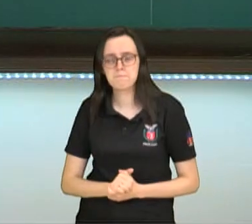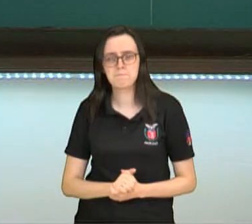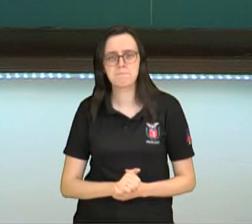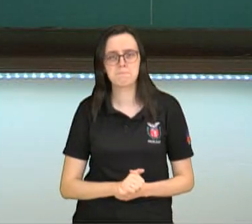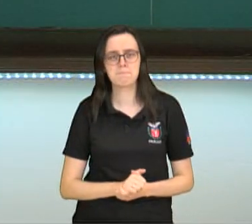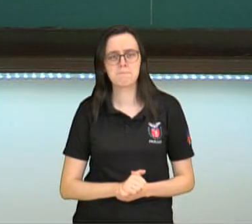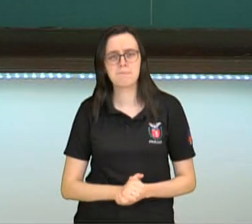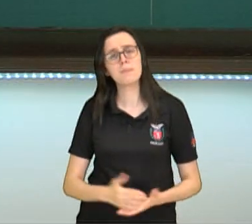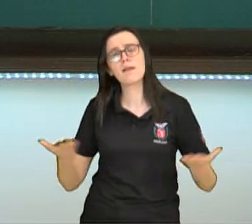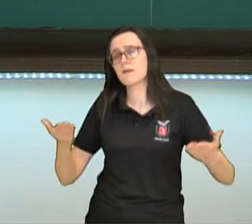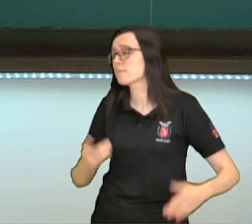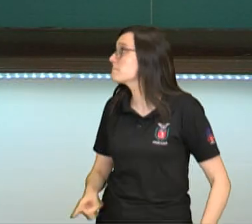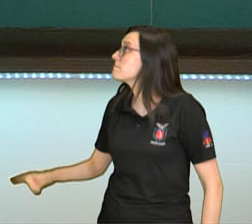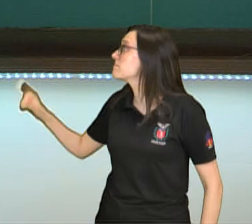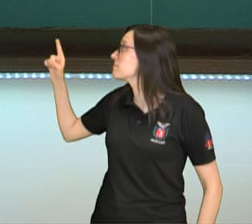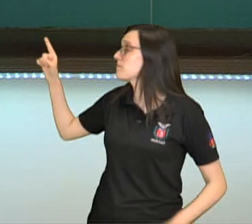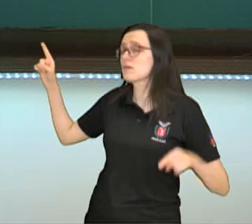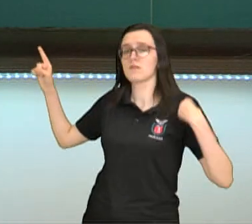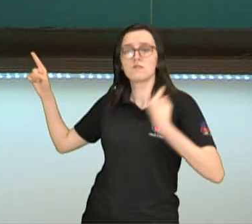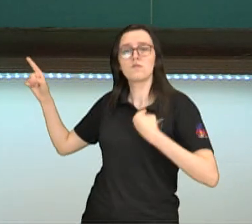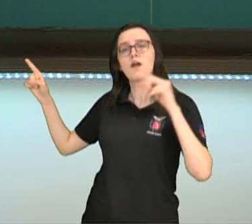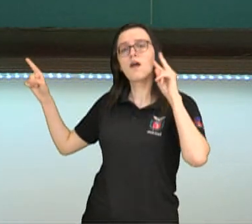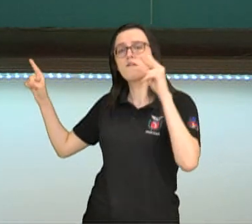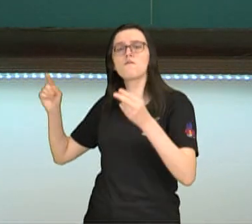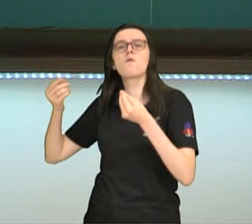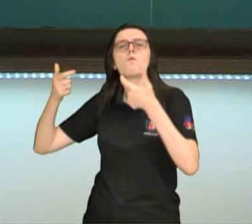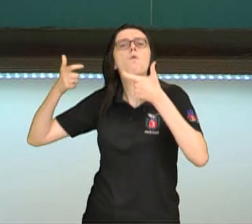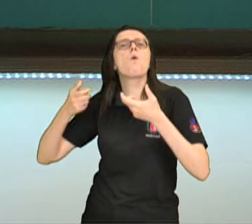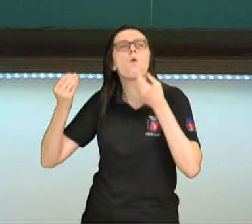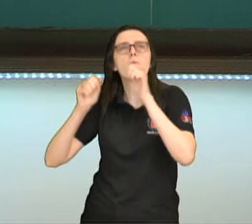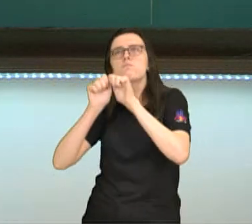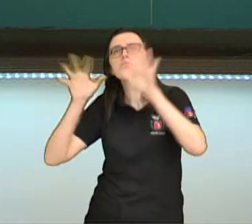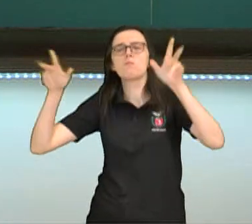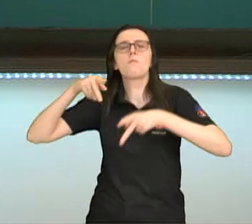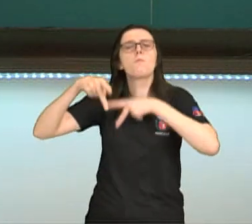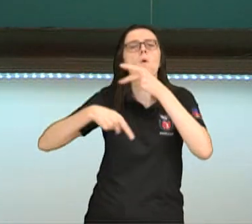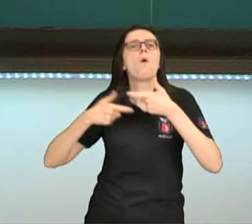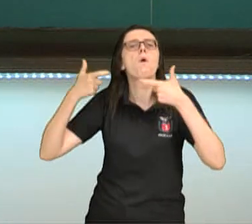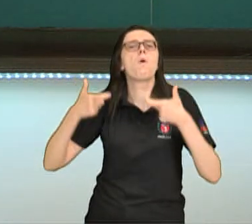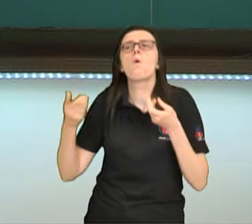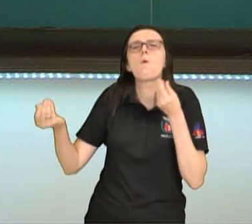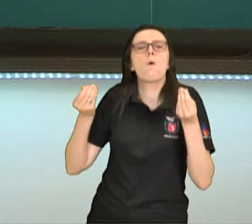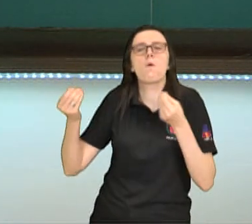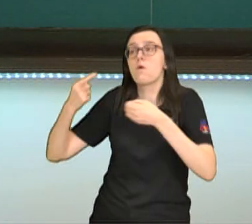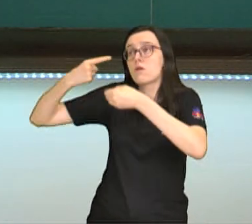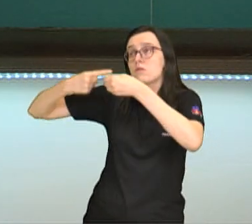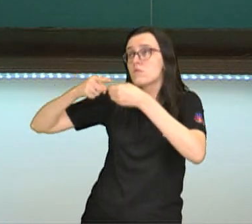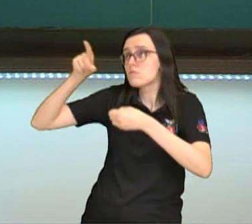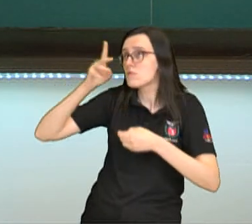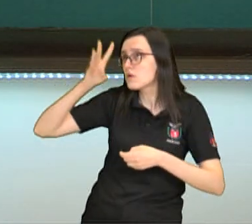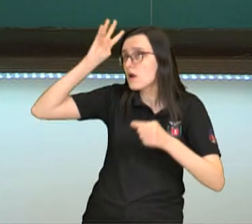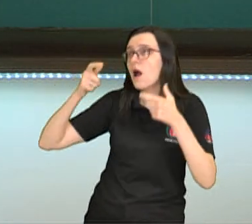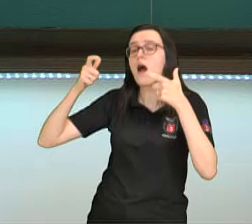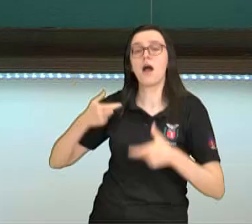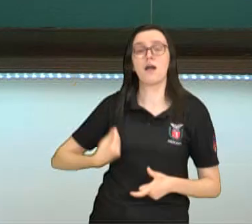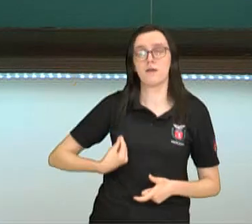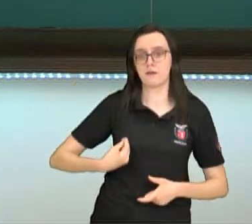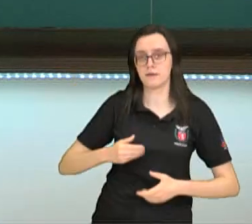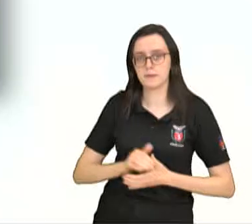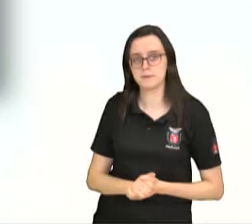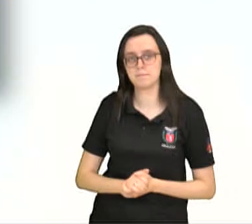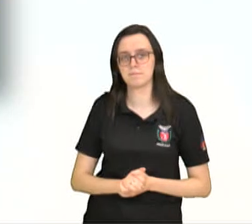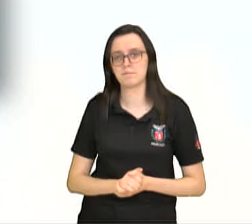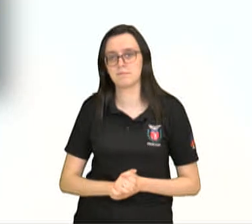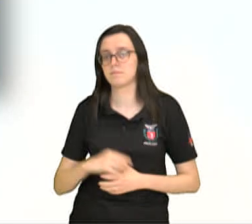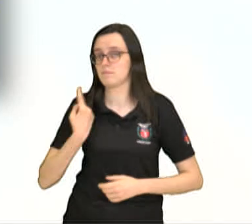Aqui, pessoal, a gente vai ver a localização e o povoamento, onde estava localizado a cidade de Roma. A gente tem